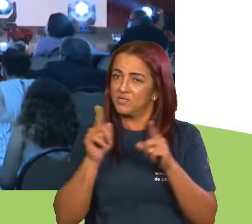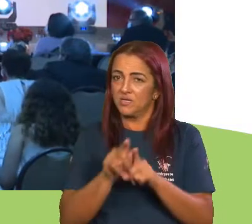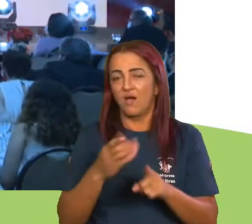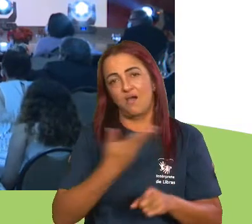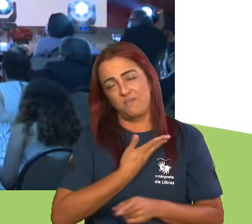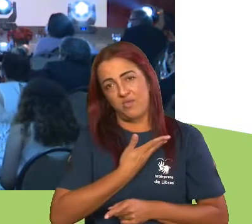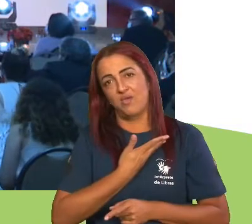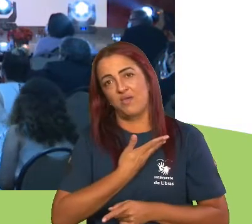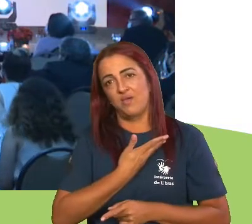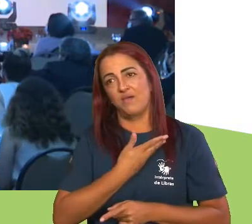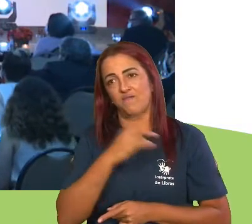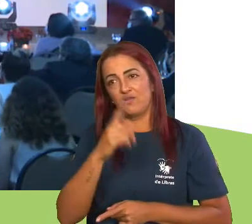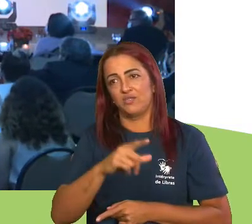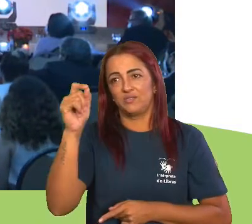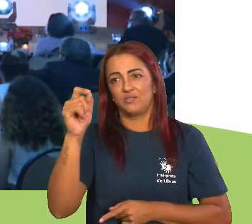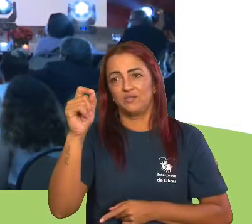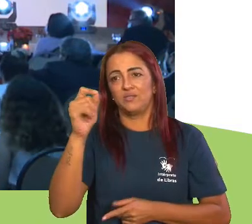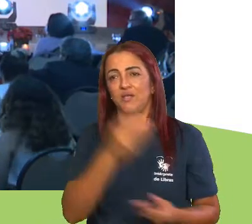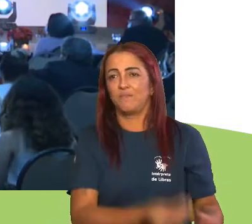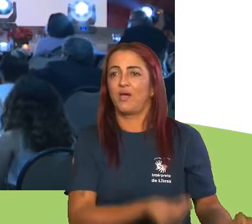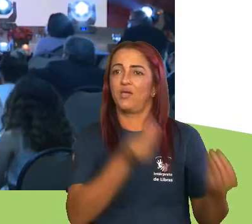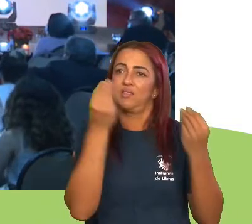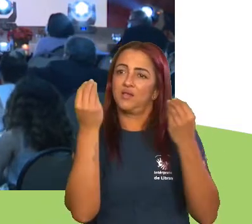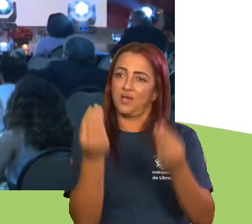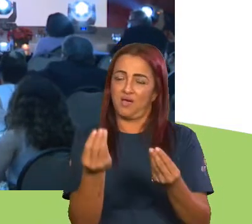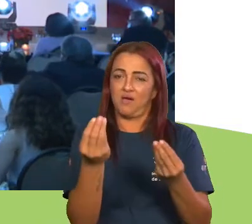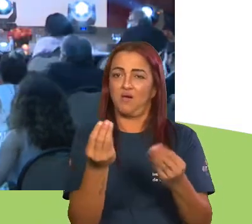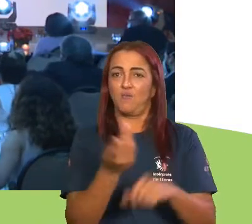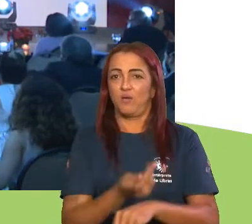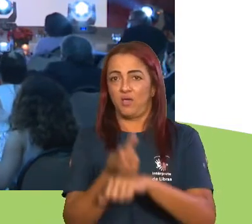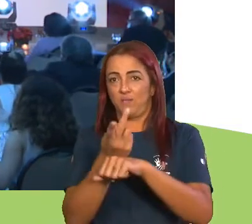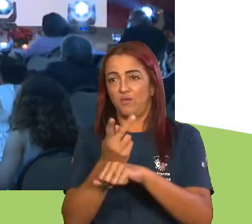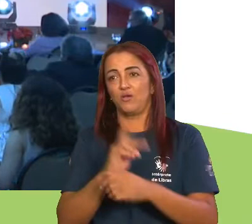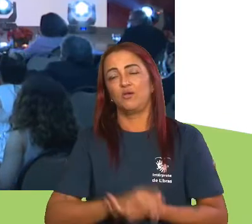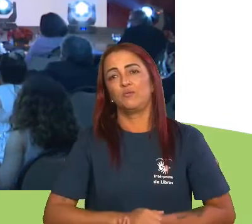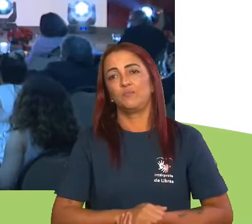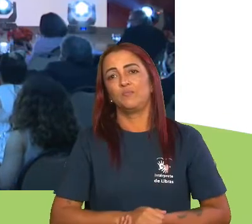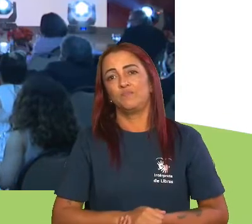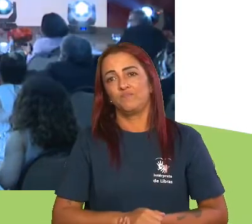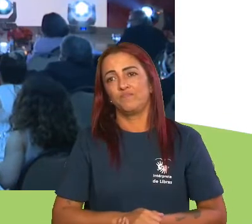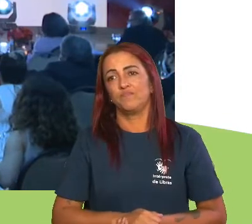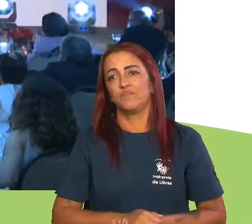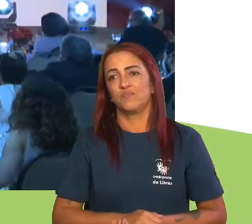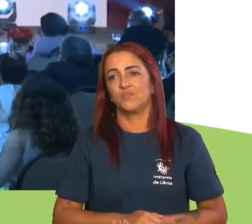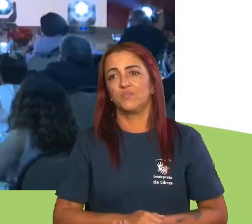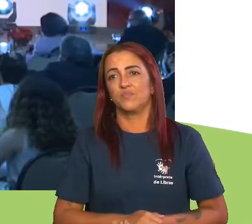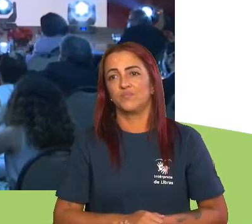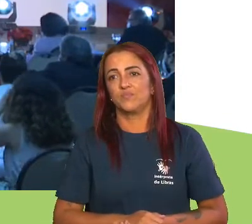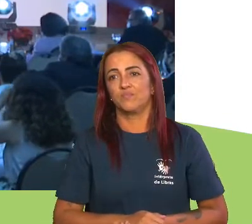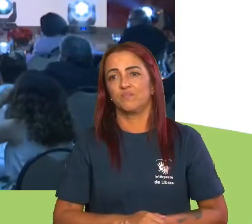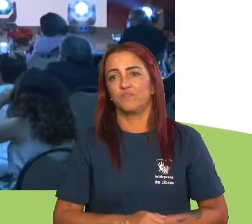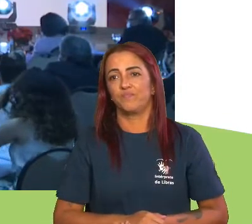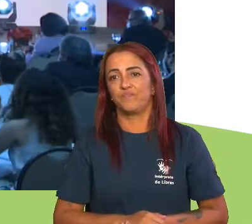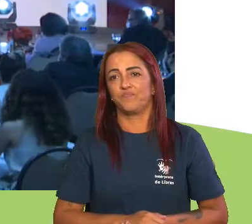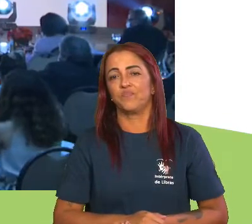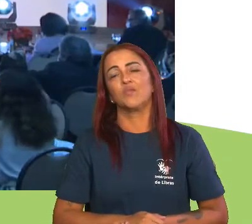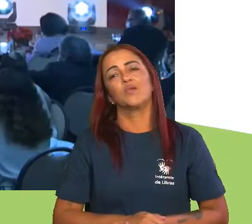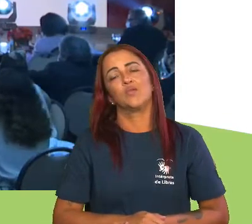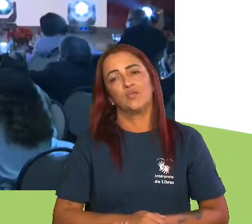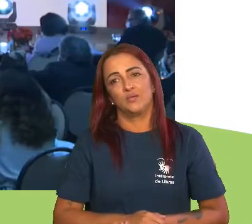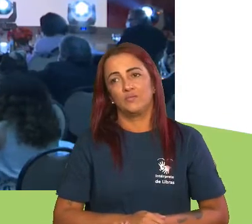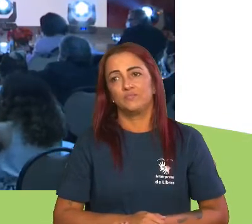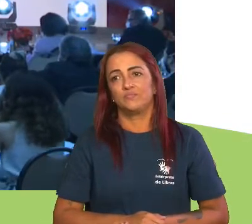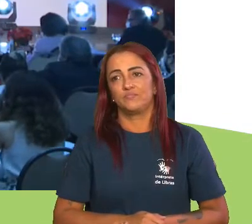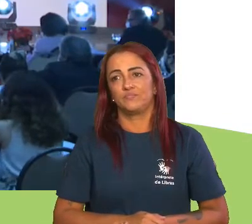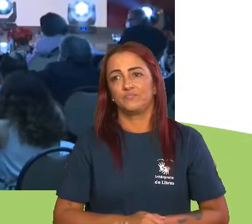você, obviamente, foi escolhida para entregar esse prêmio. Eu vou pedir só para o Tony e para a Fernanda virem aqui. Dá para ele, para participar.